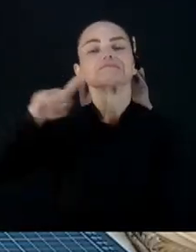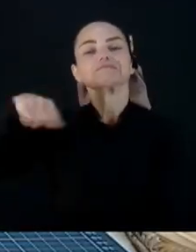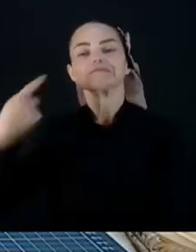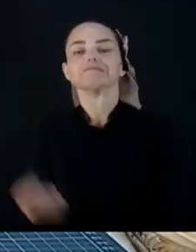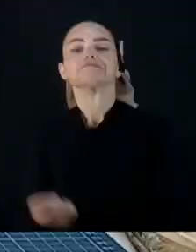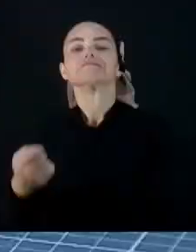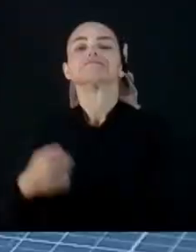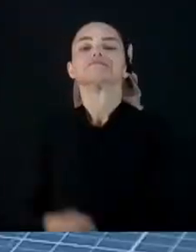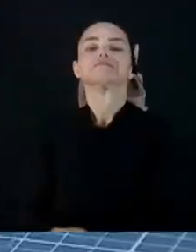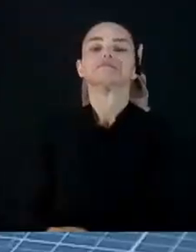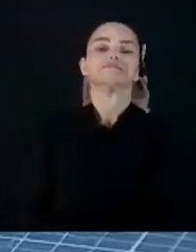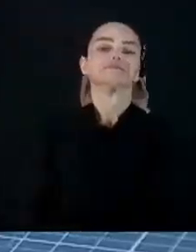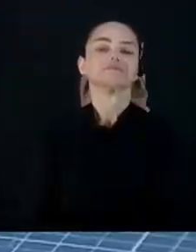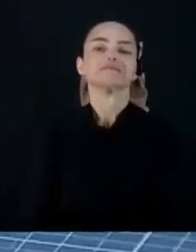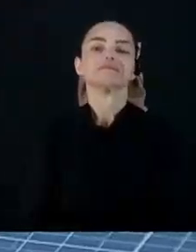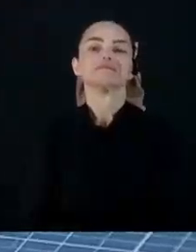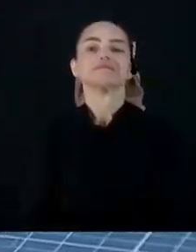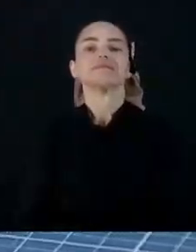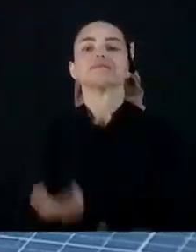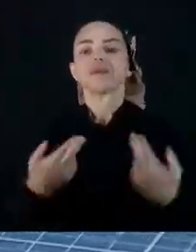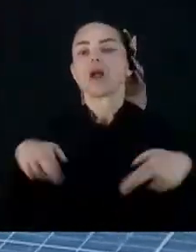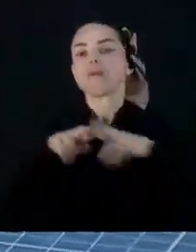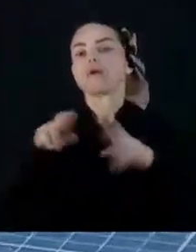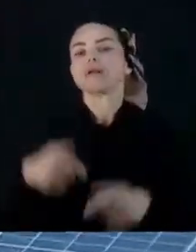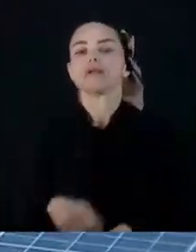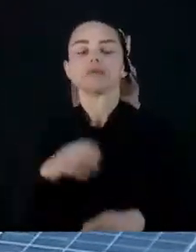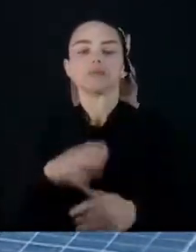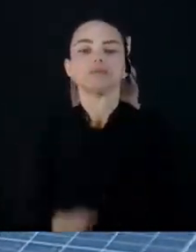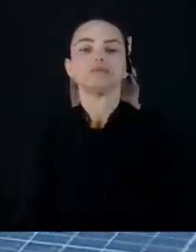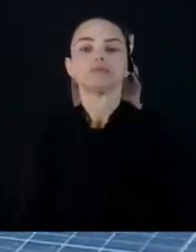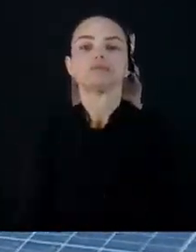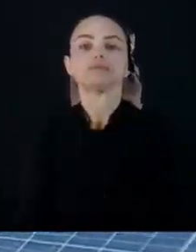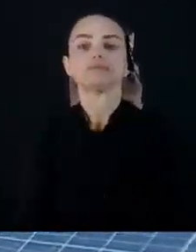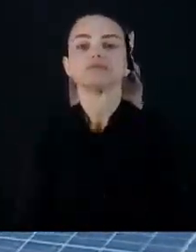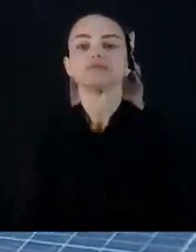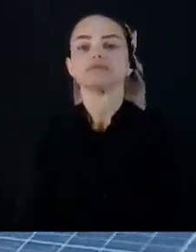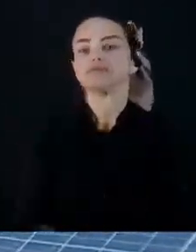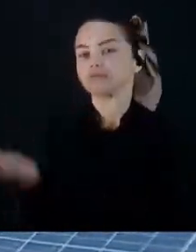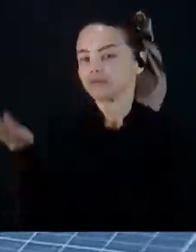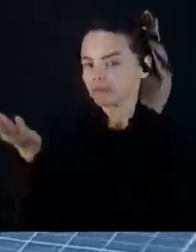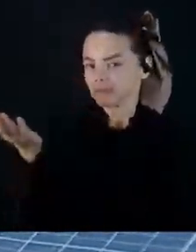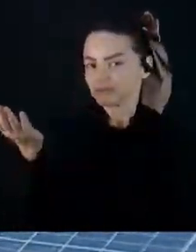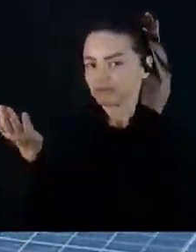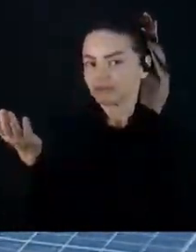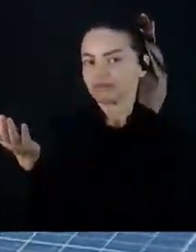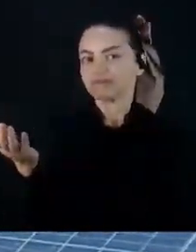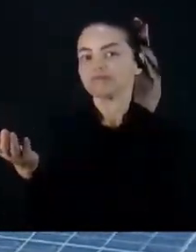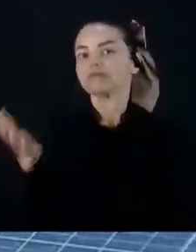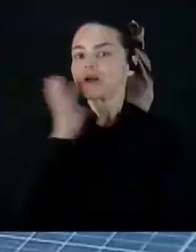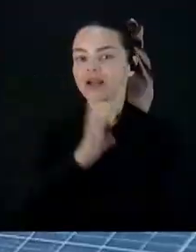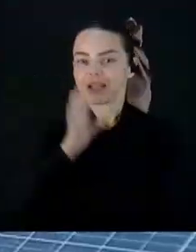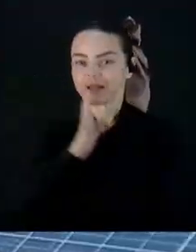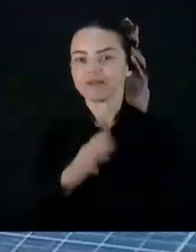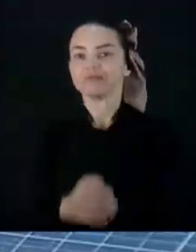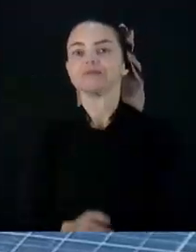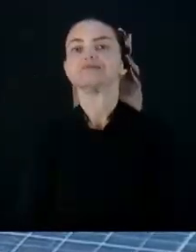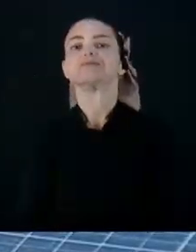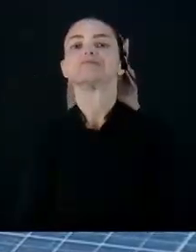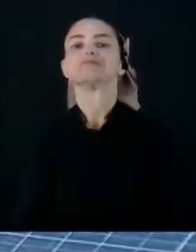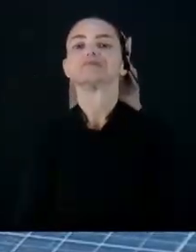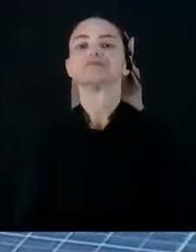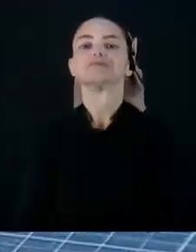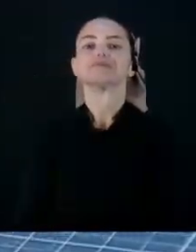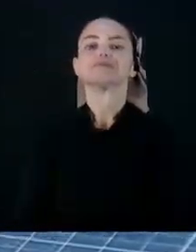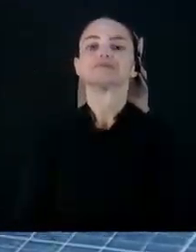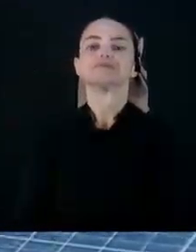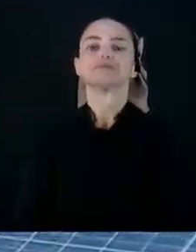reaproveitar tudo. Sempre a gente reaproveita. As sobrinhas de tecido a gente reaproveita com a costura criativa, com